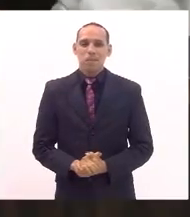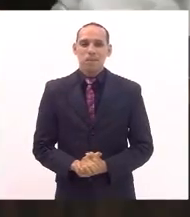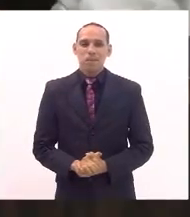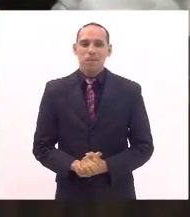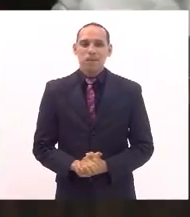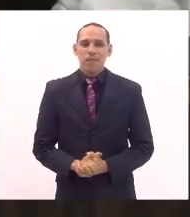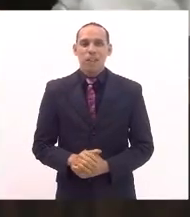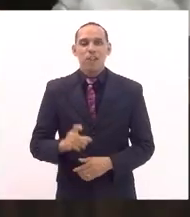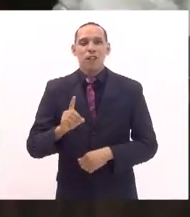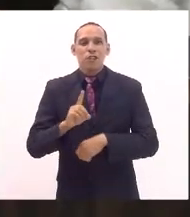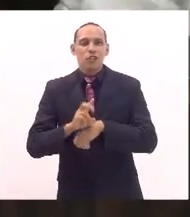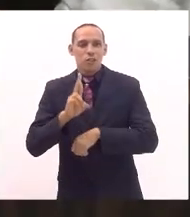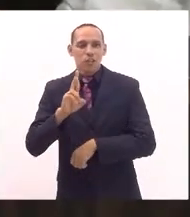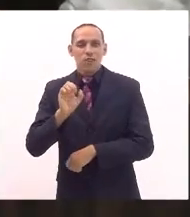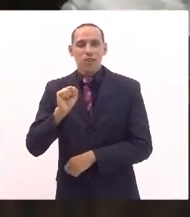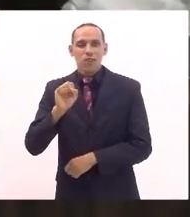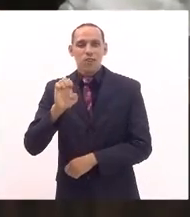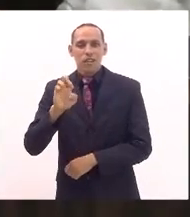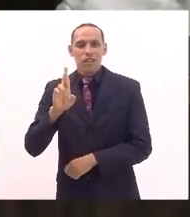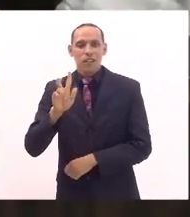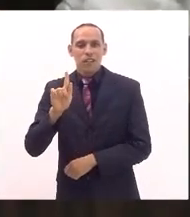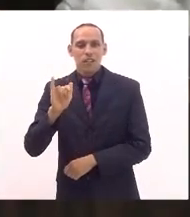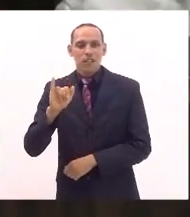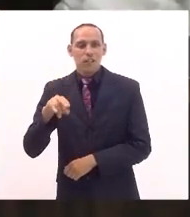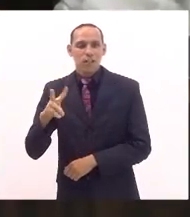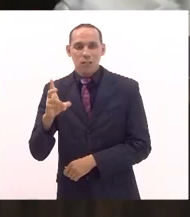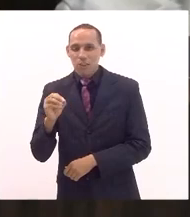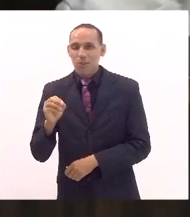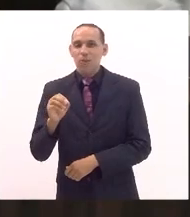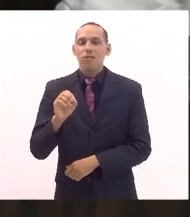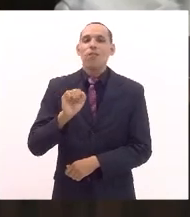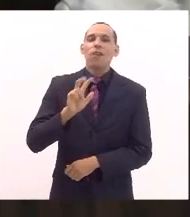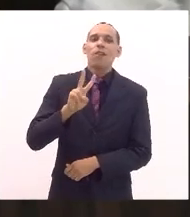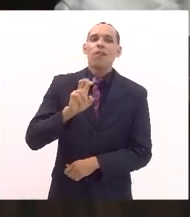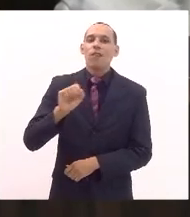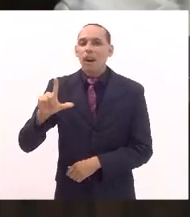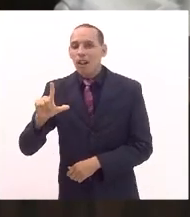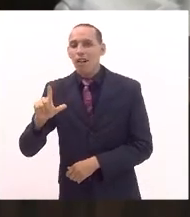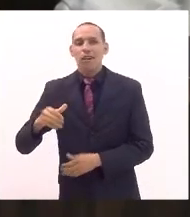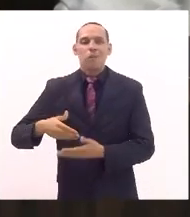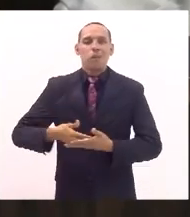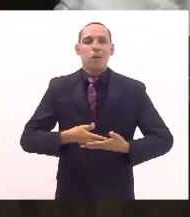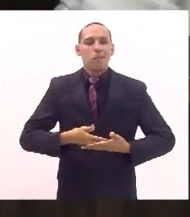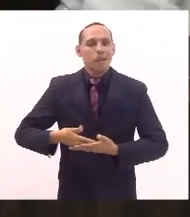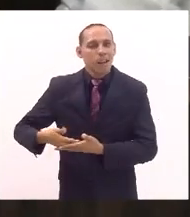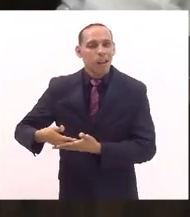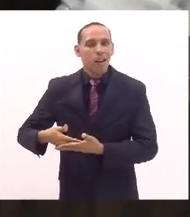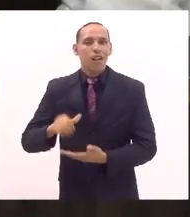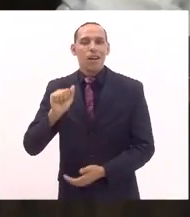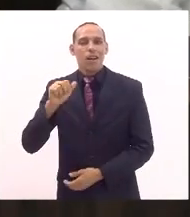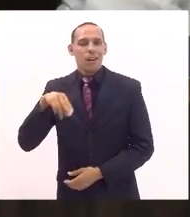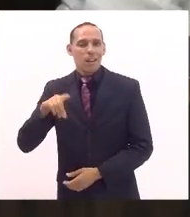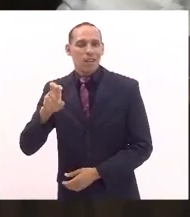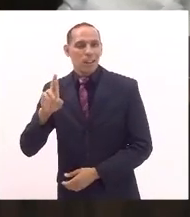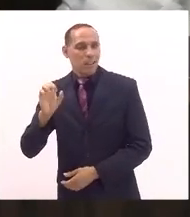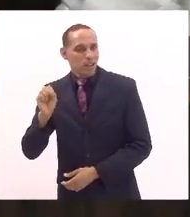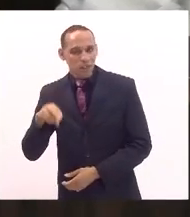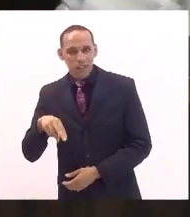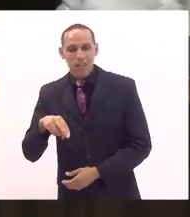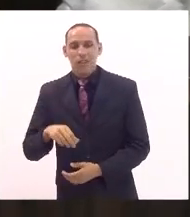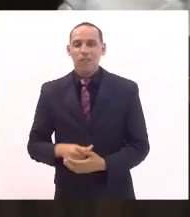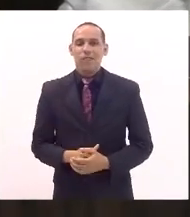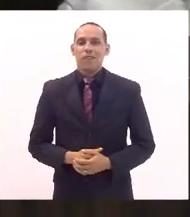deputado Dr Serginho Deputado Val Deputado Beto tá do Anderson Moraes